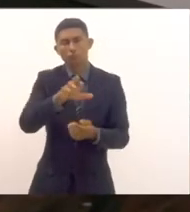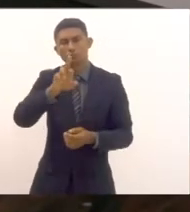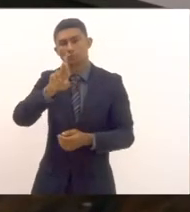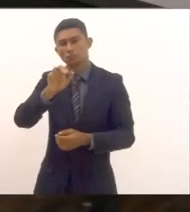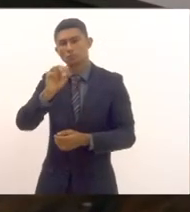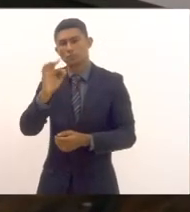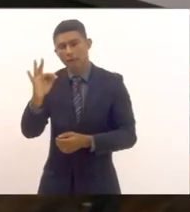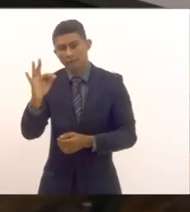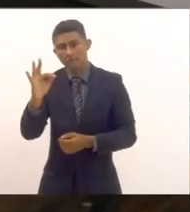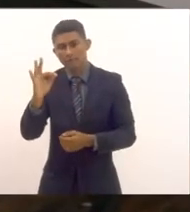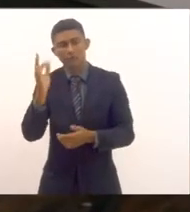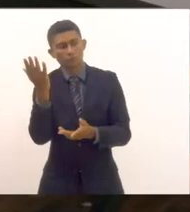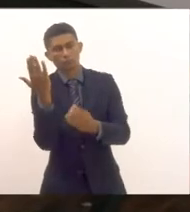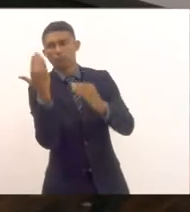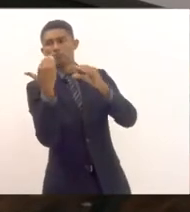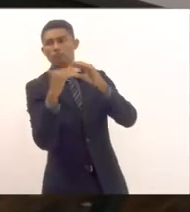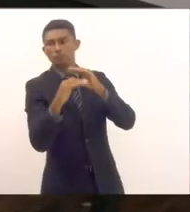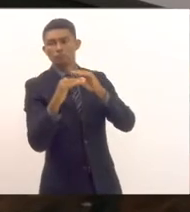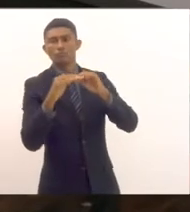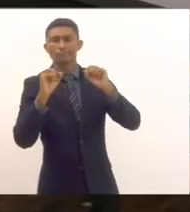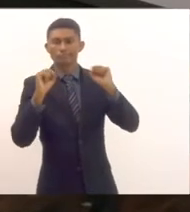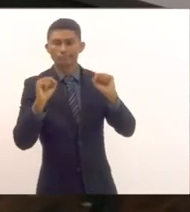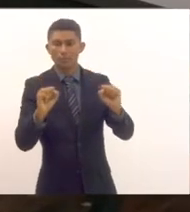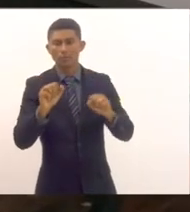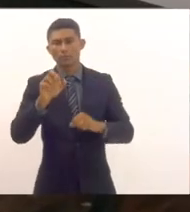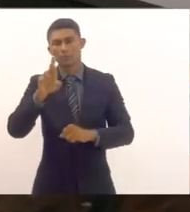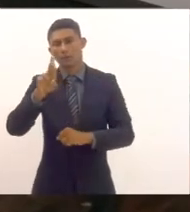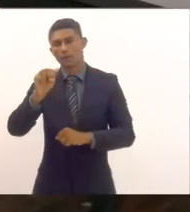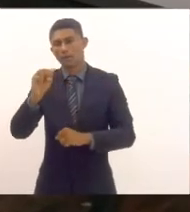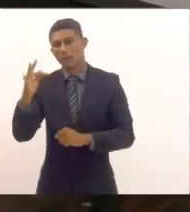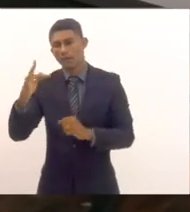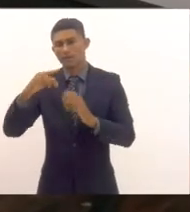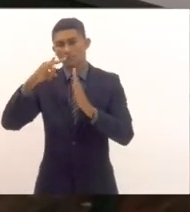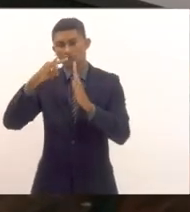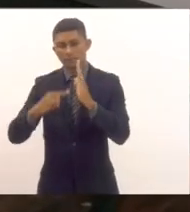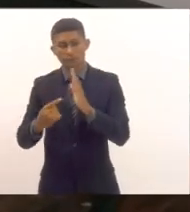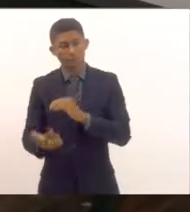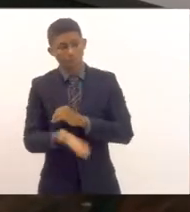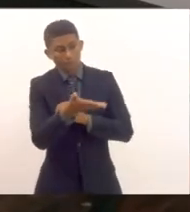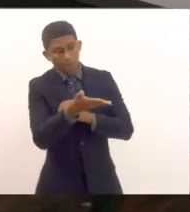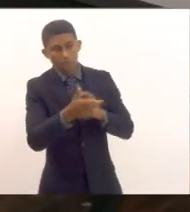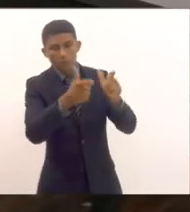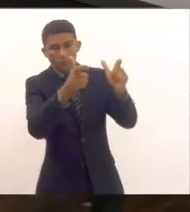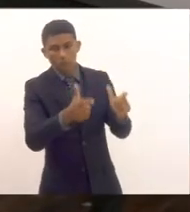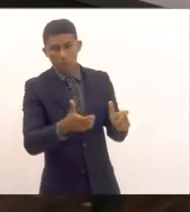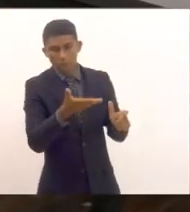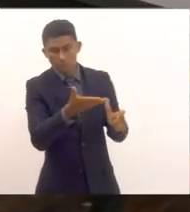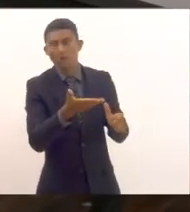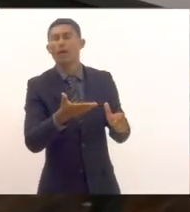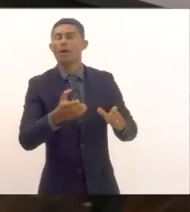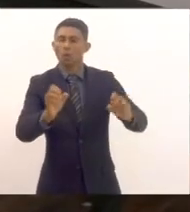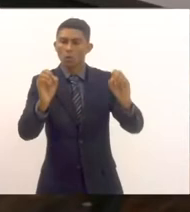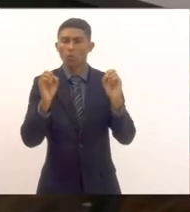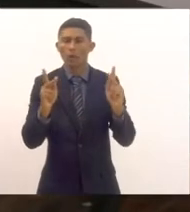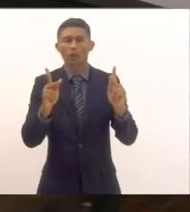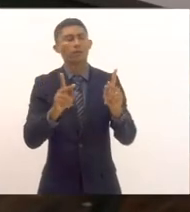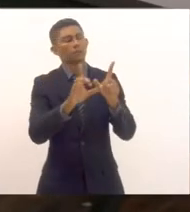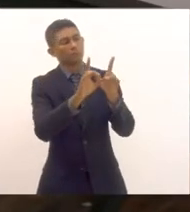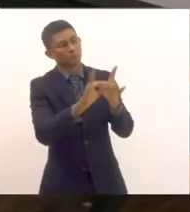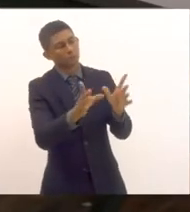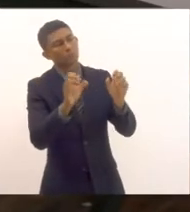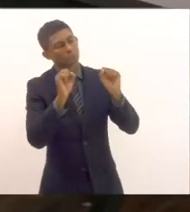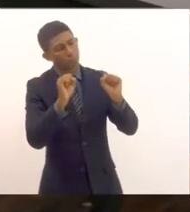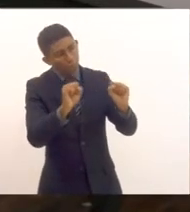apenas autorizo a emissão e a hoje estabelecimento passa a ter essa autorização